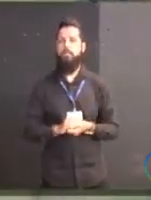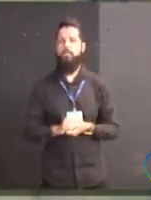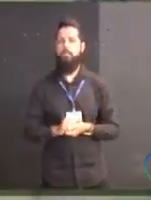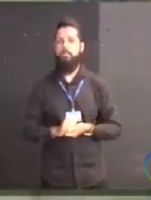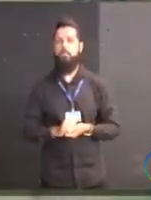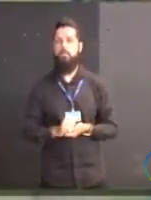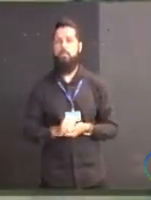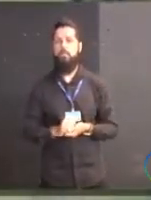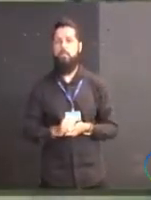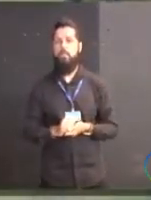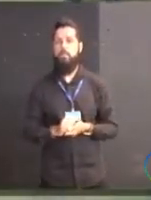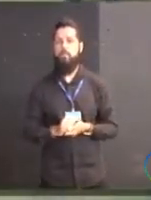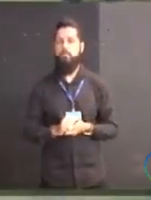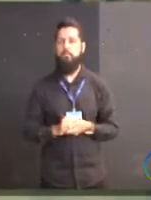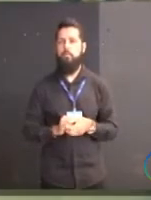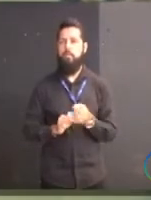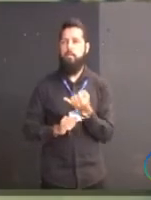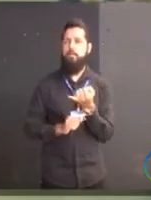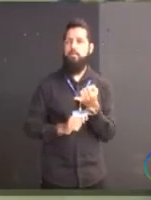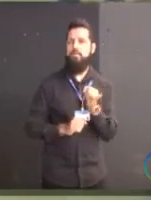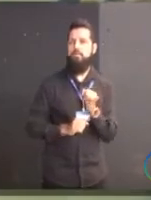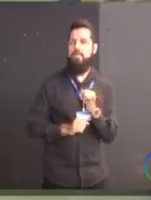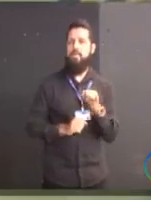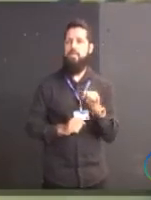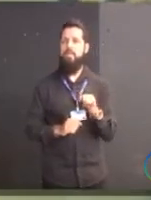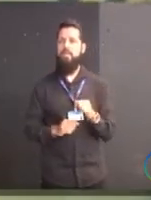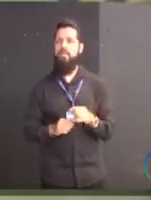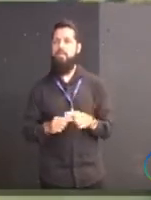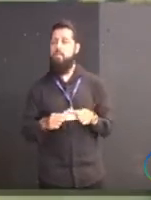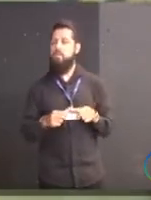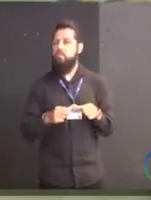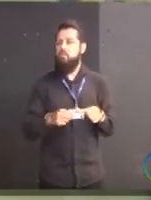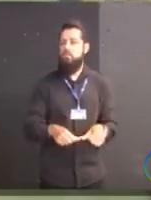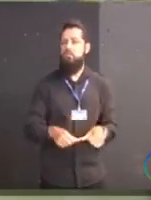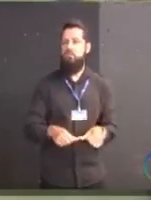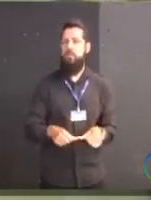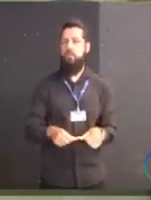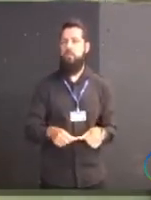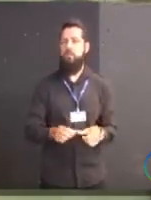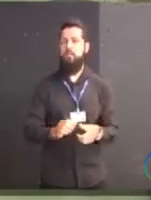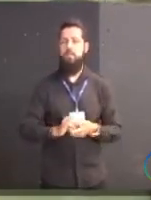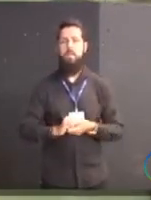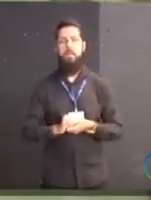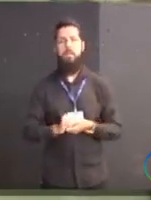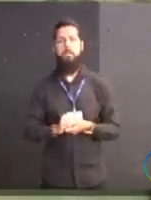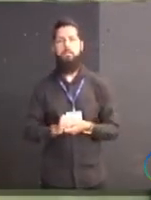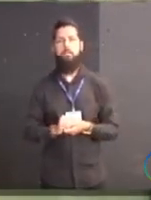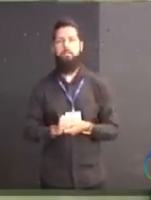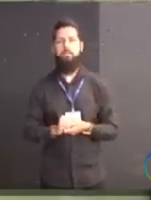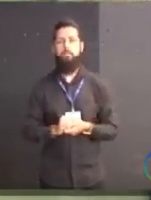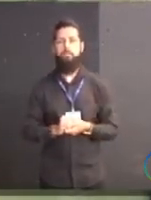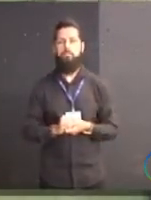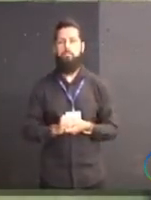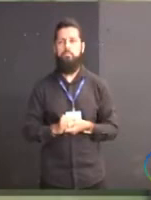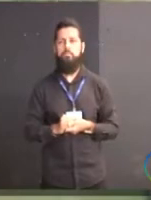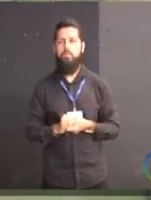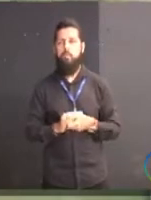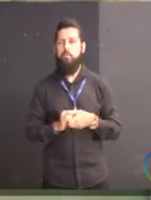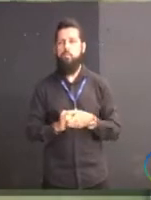potencialidade estivesse entre os meus olhos e o painel. E essa, a nossa